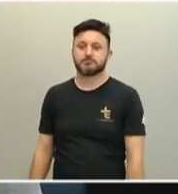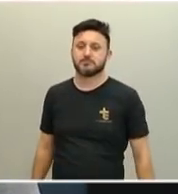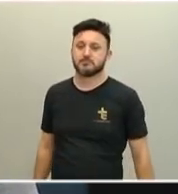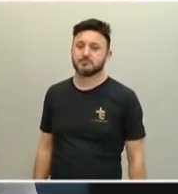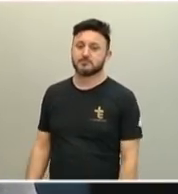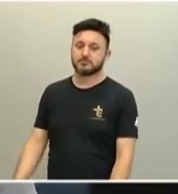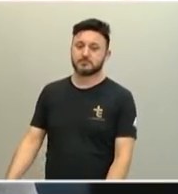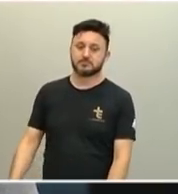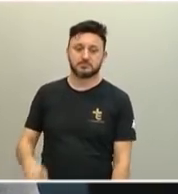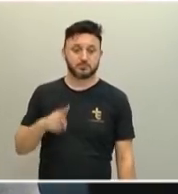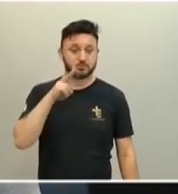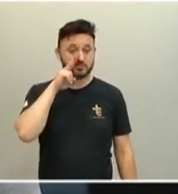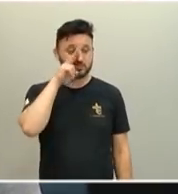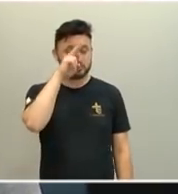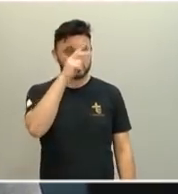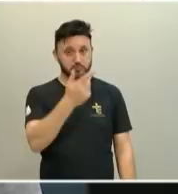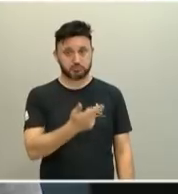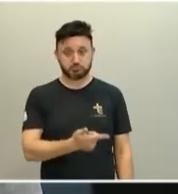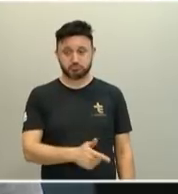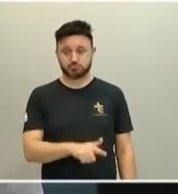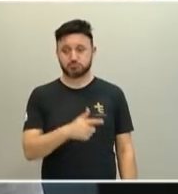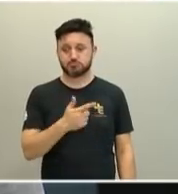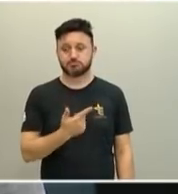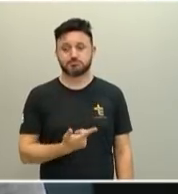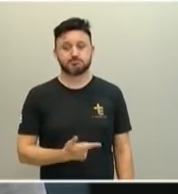sem forças para me